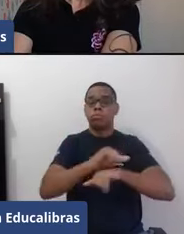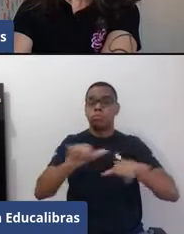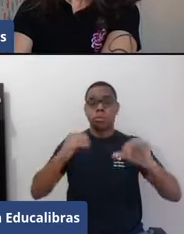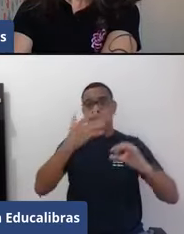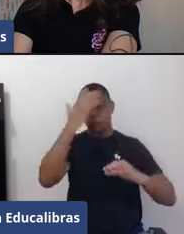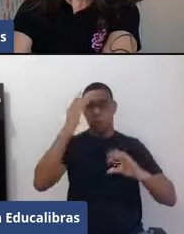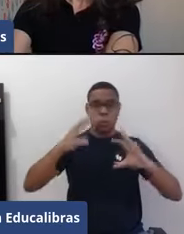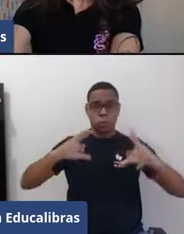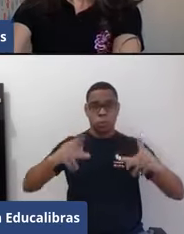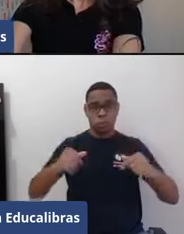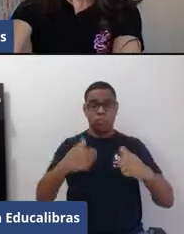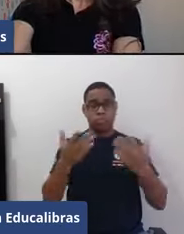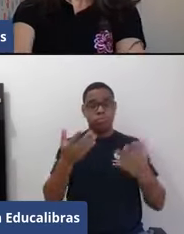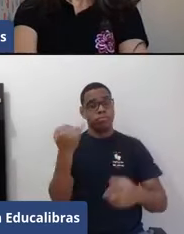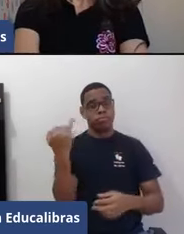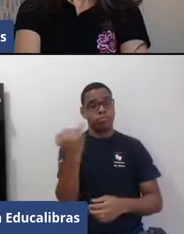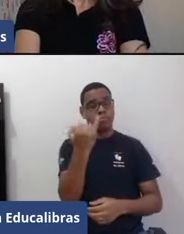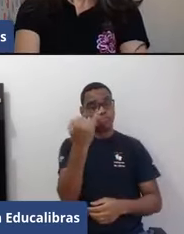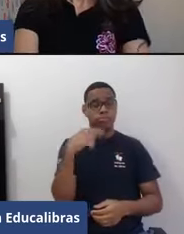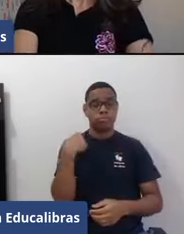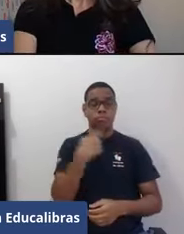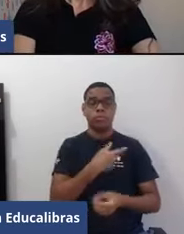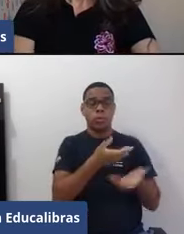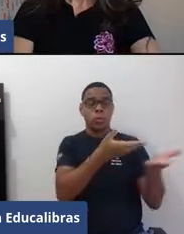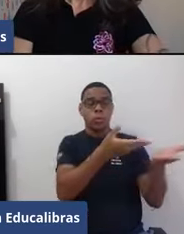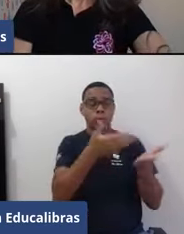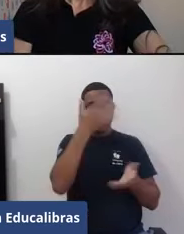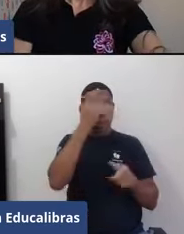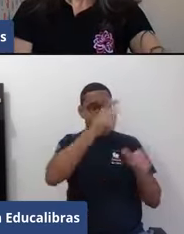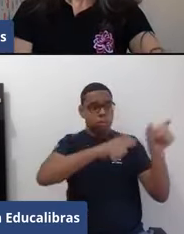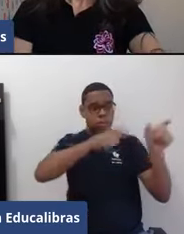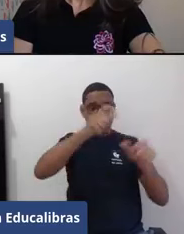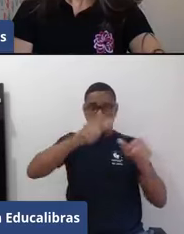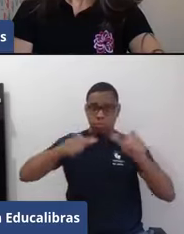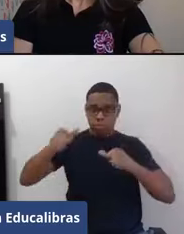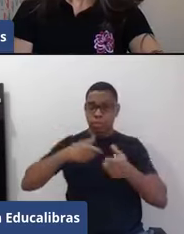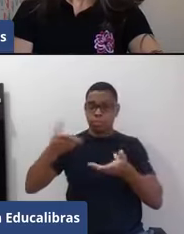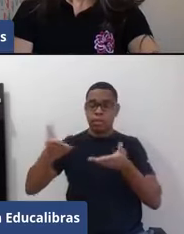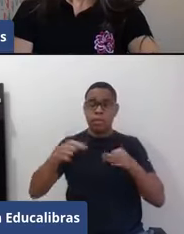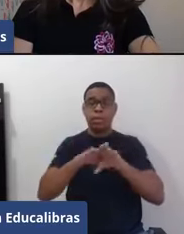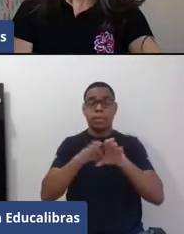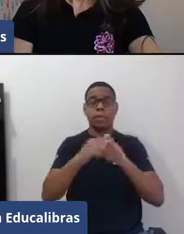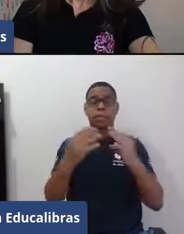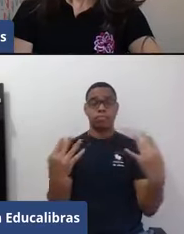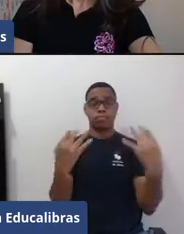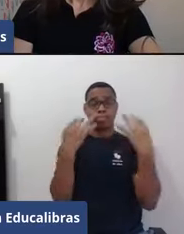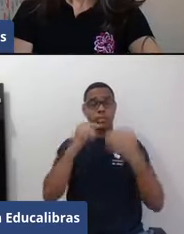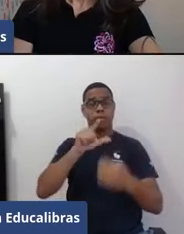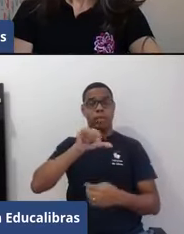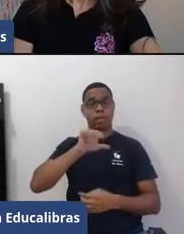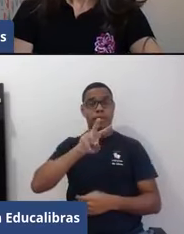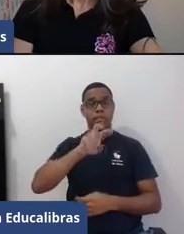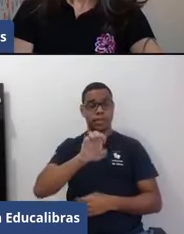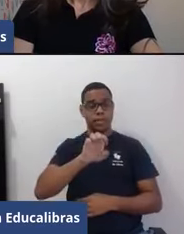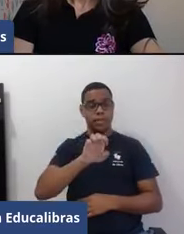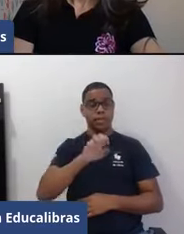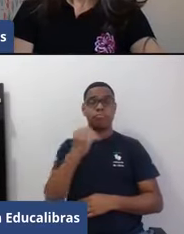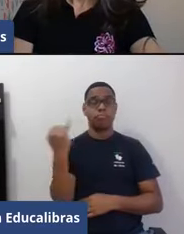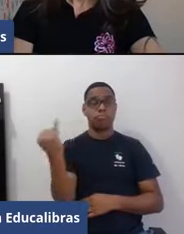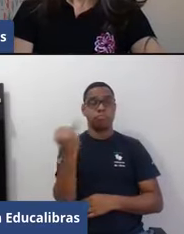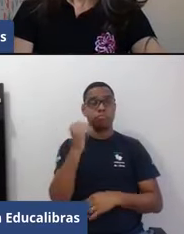Então, por isso que é muito importante a gente convidar as pessoas para assistirem essas lives. Então, todo dia aqui é importante